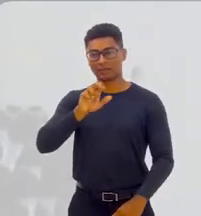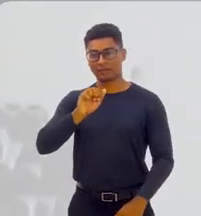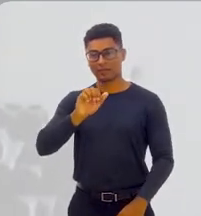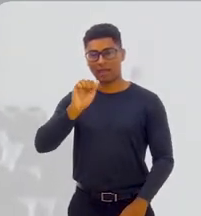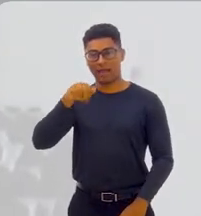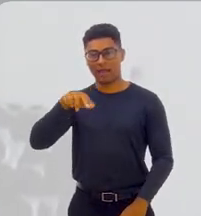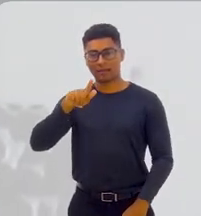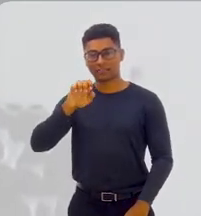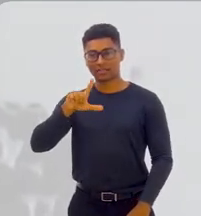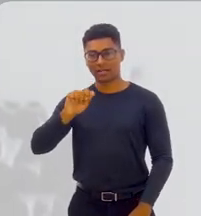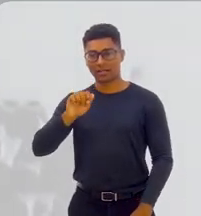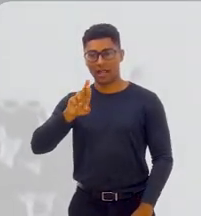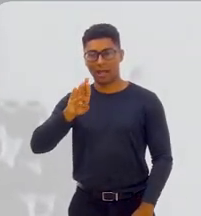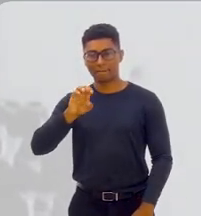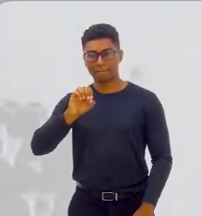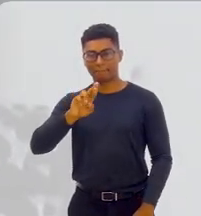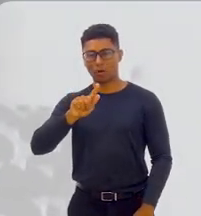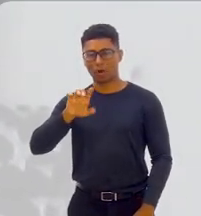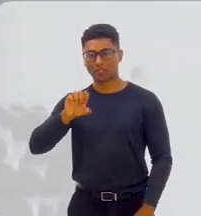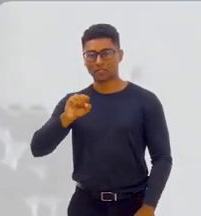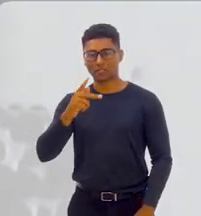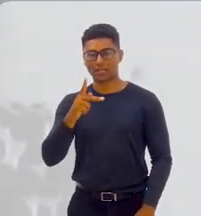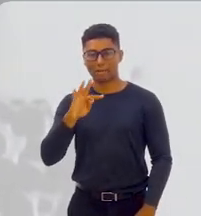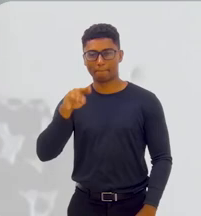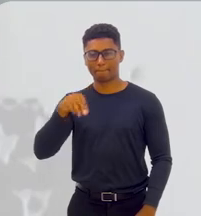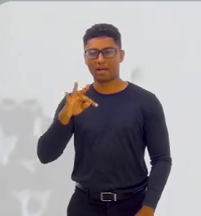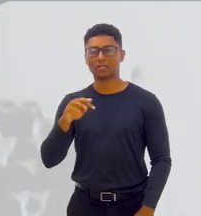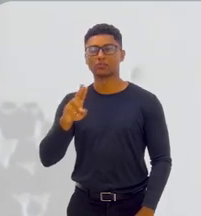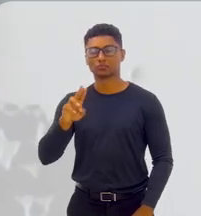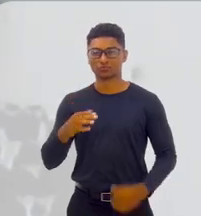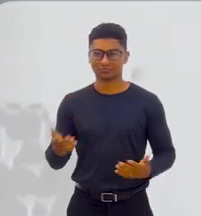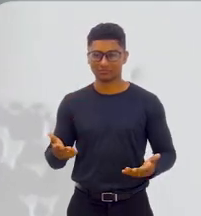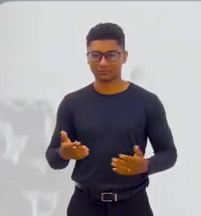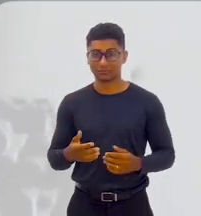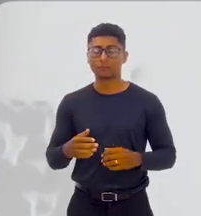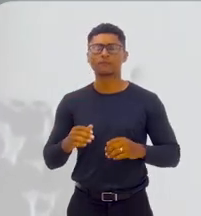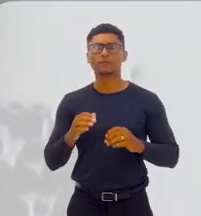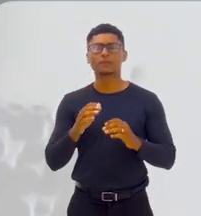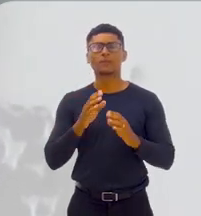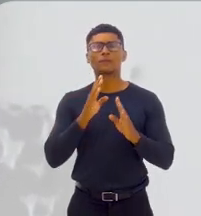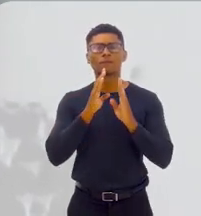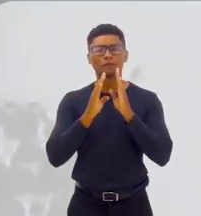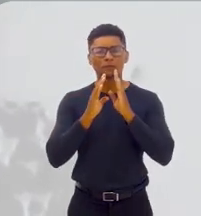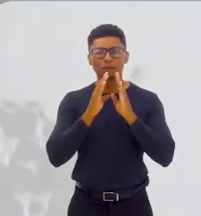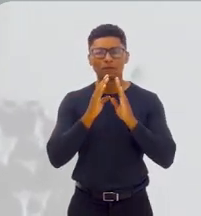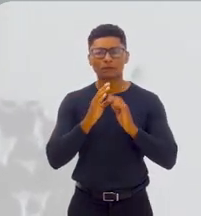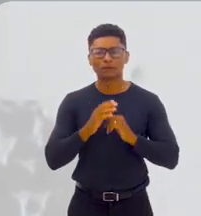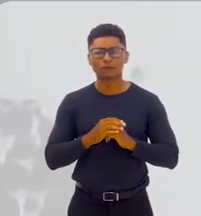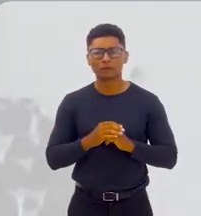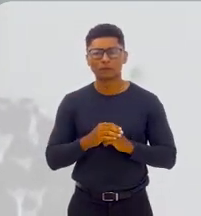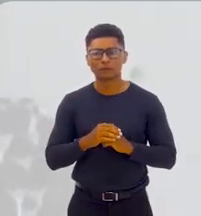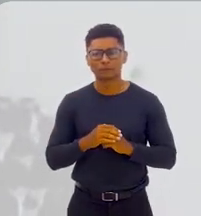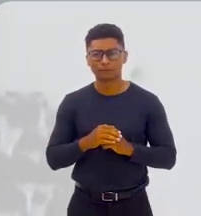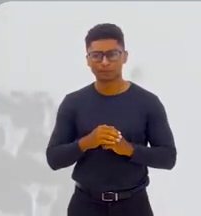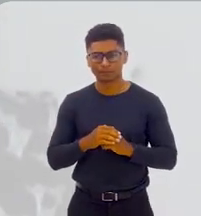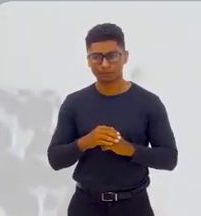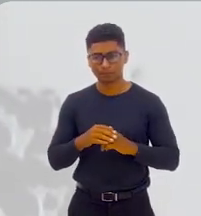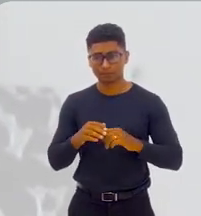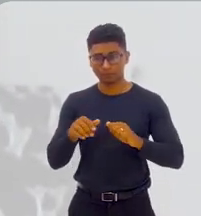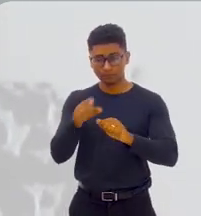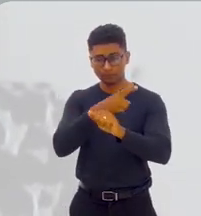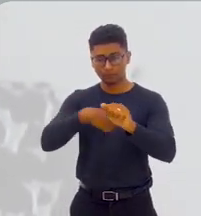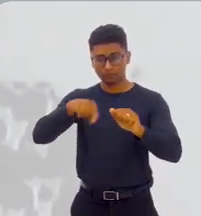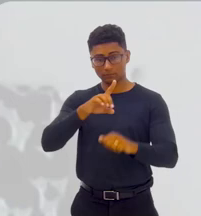DRA Ângela Borges Quimbango, né? Do DRA de doutora, Ângela Borges Quimbango. Tem meu Como Facebook, é? Soletra aí,